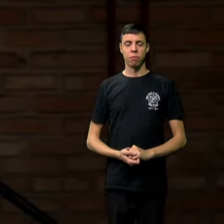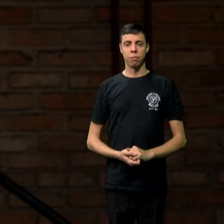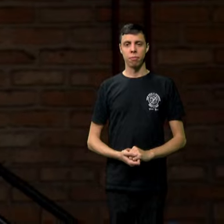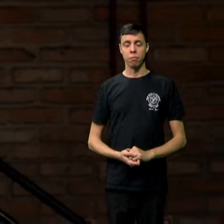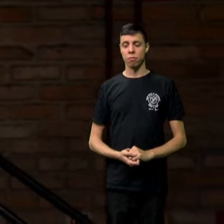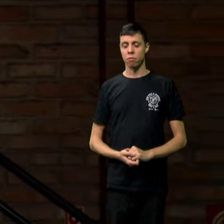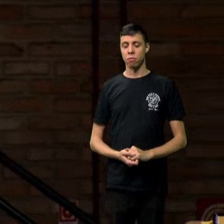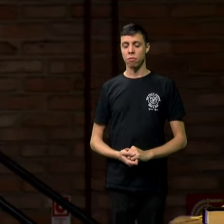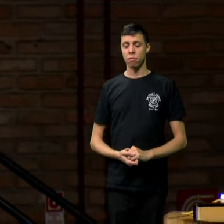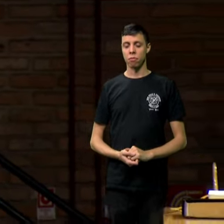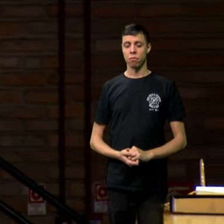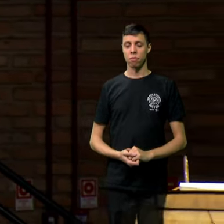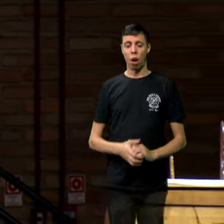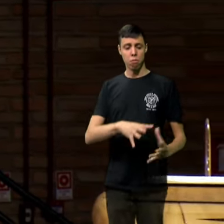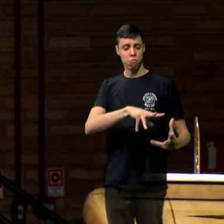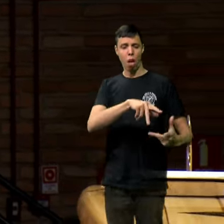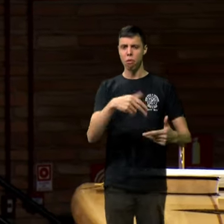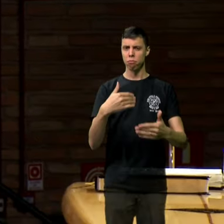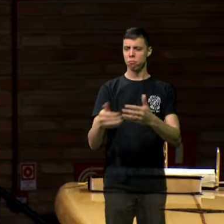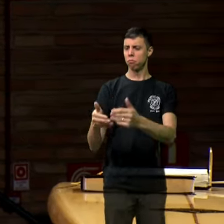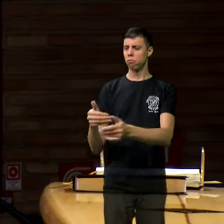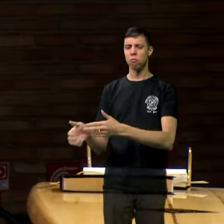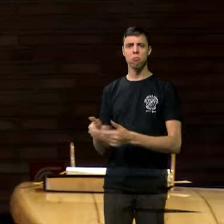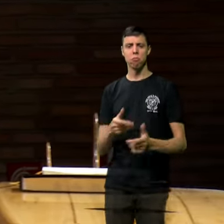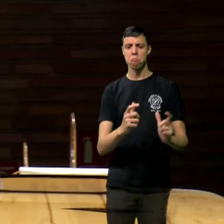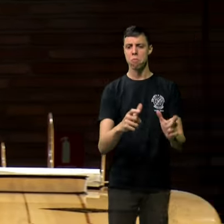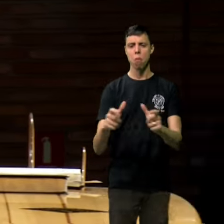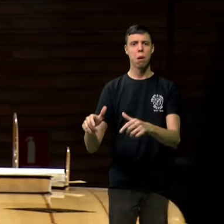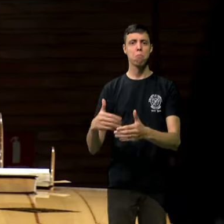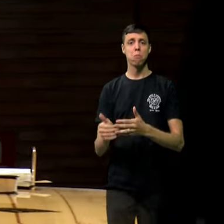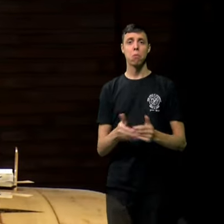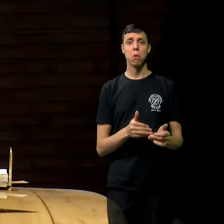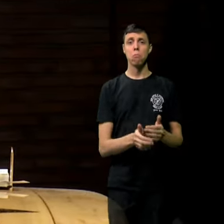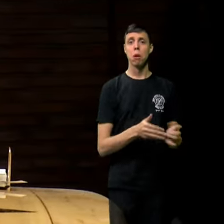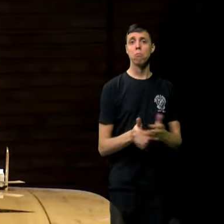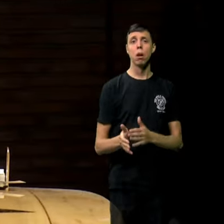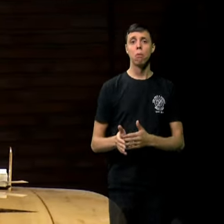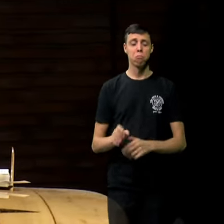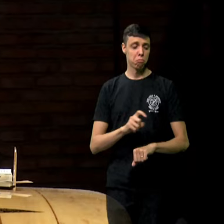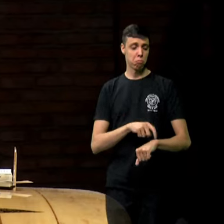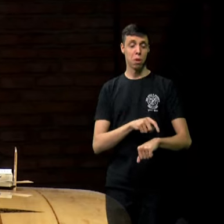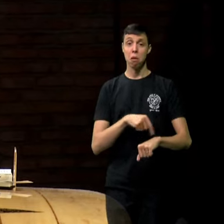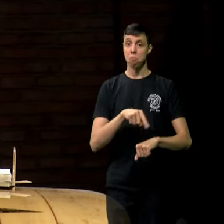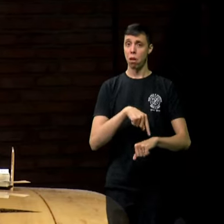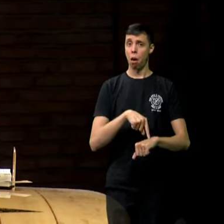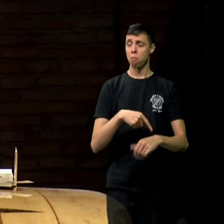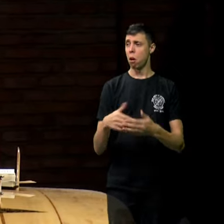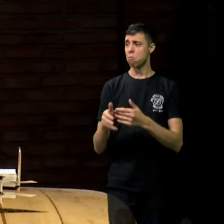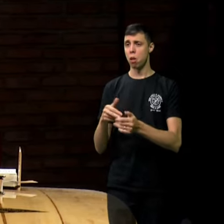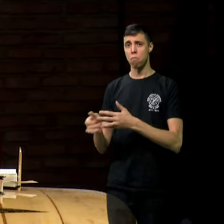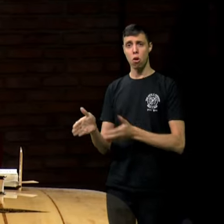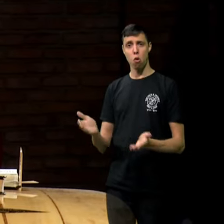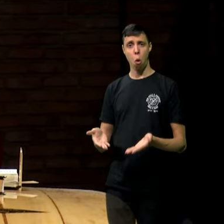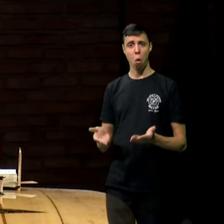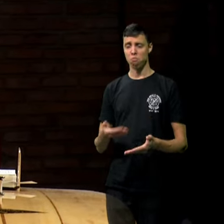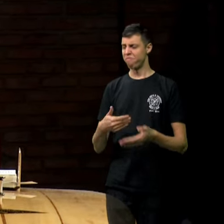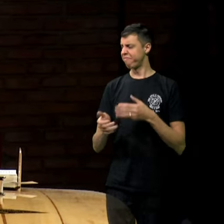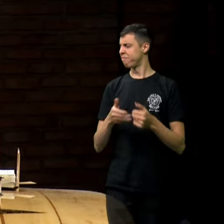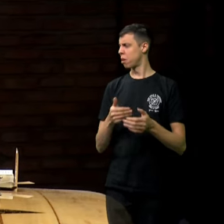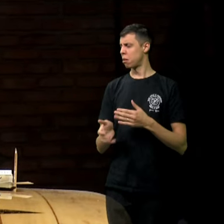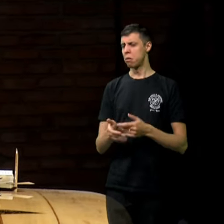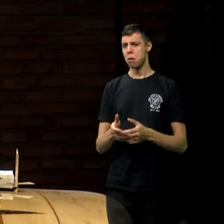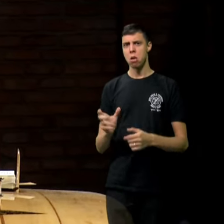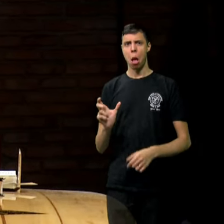Em qualquer lugar do mundo que você está escutando esta palavra, em qualquer tempo além desta data, que esta